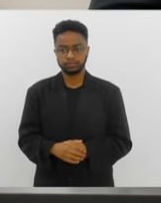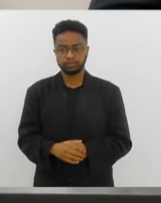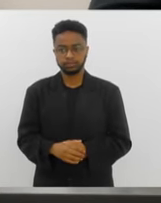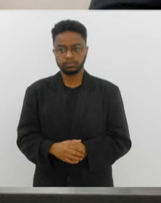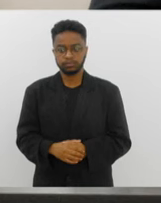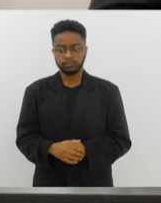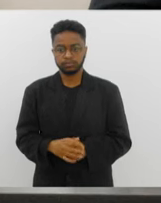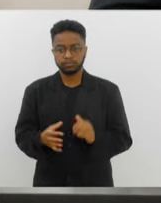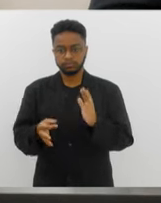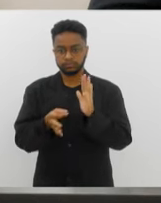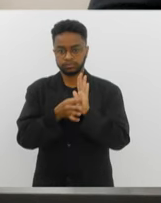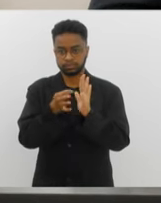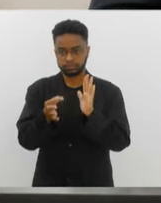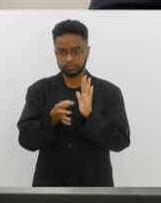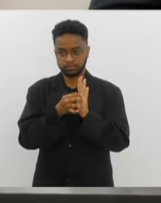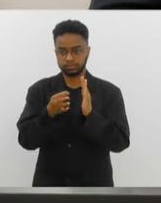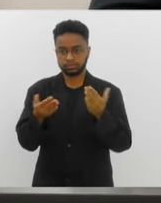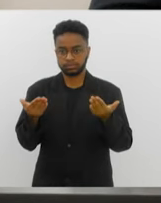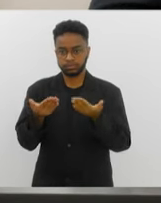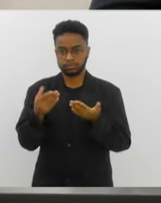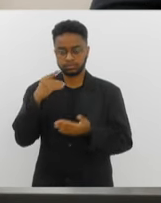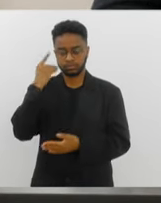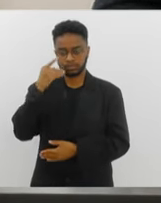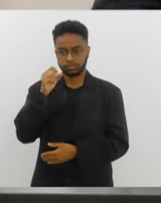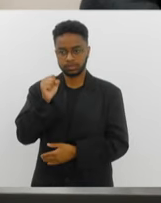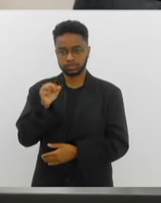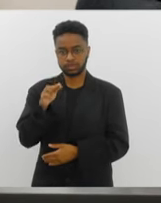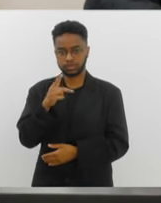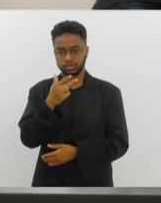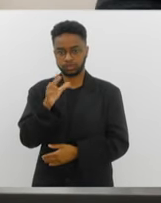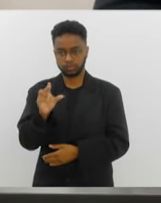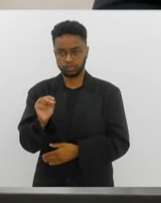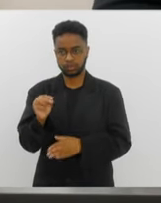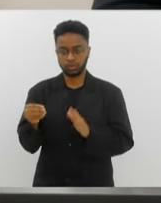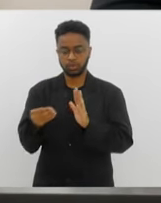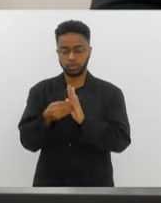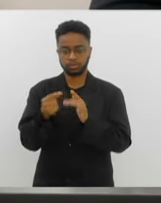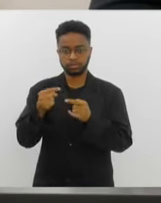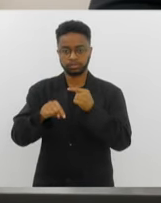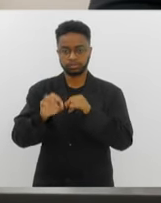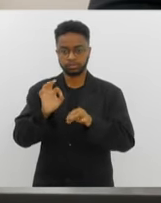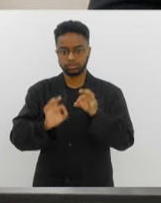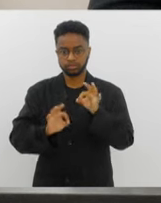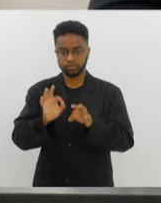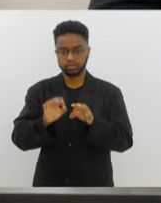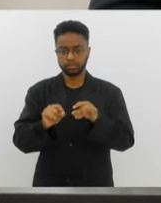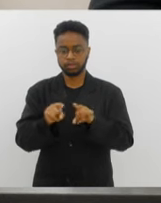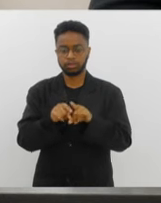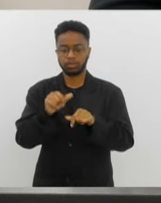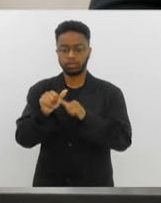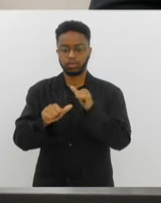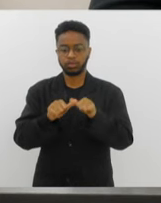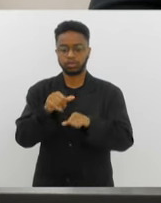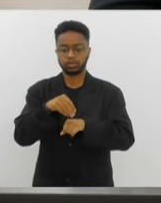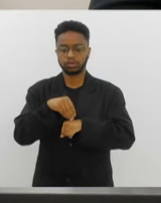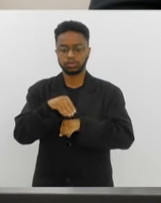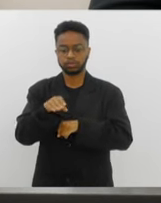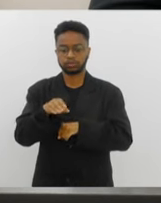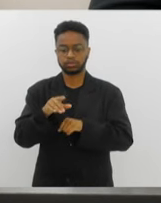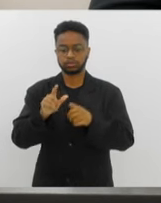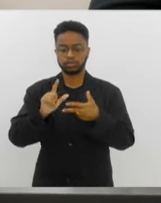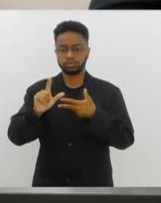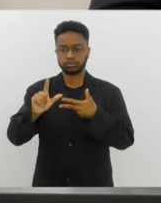é o parecer agora do deputado Dr. Serginho, será pela injuridicidade e transformação em